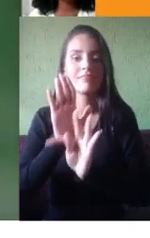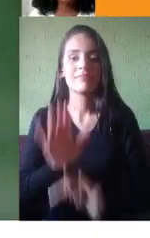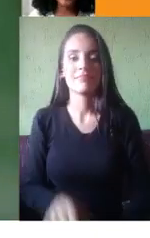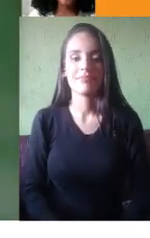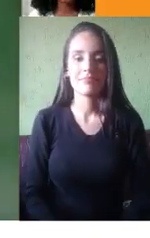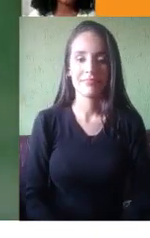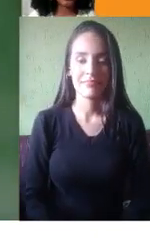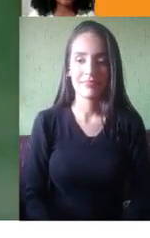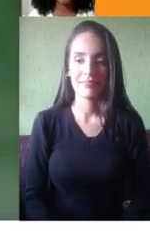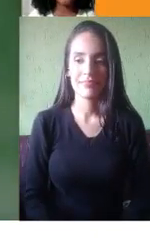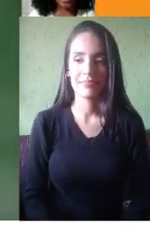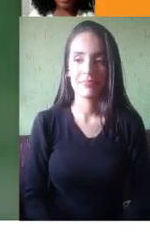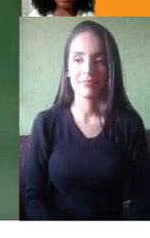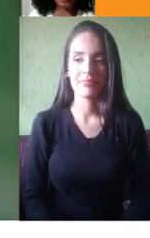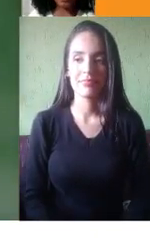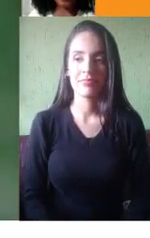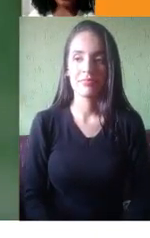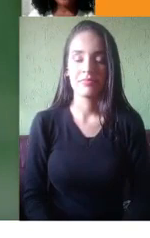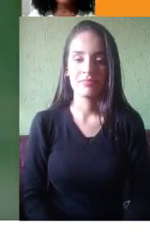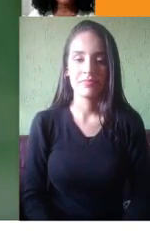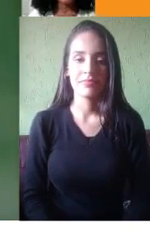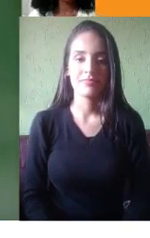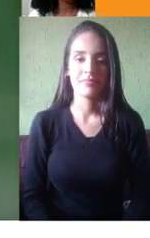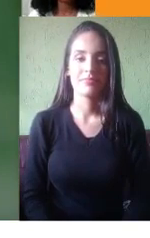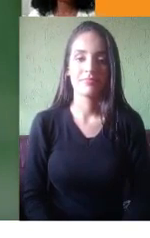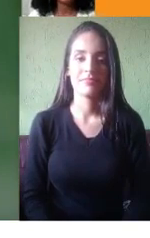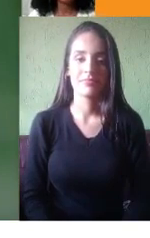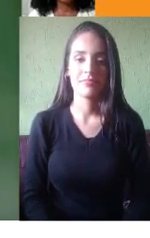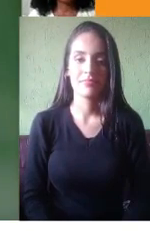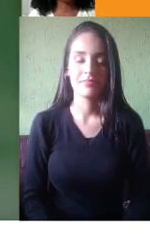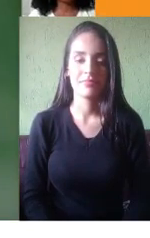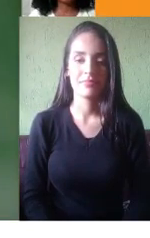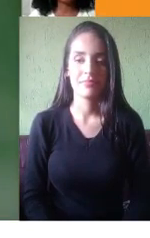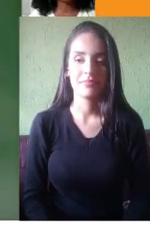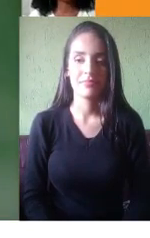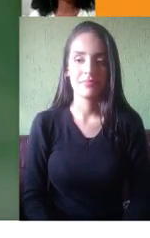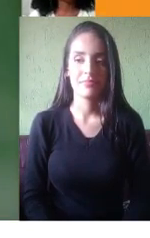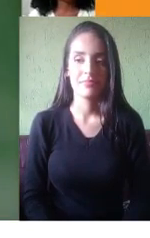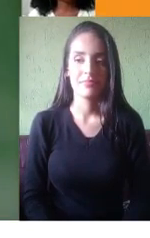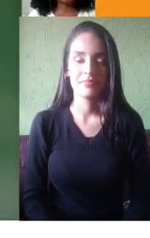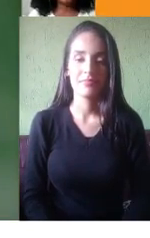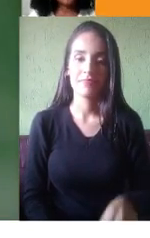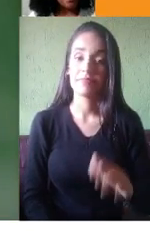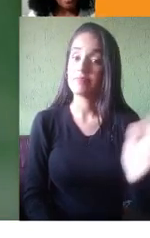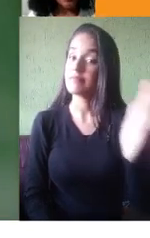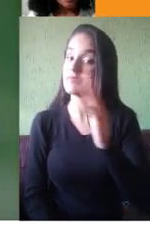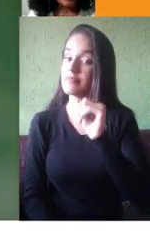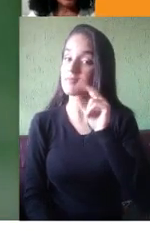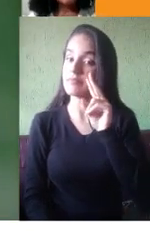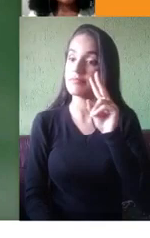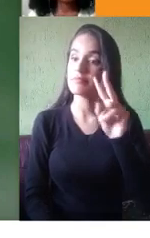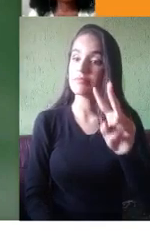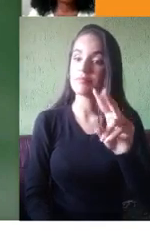dela é ampliar as fronteiras do texto. A gente já vai ver cada uma dessas funções